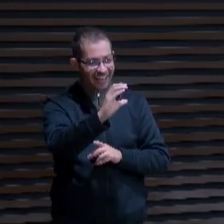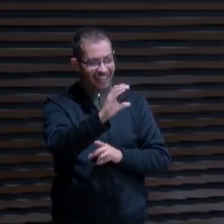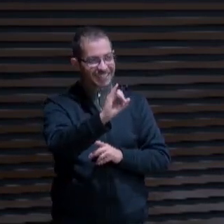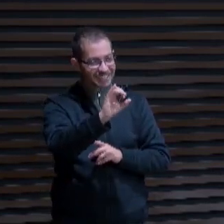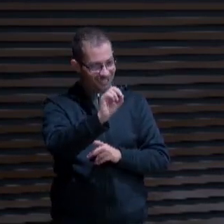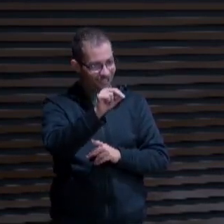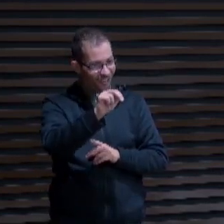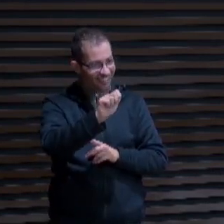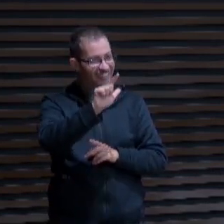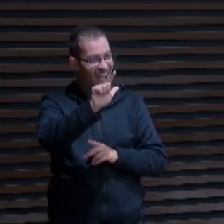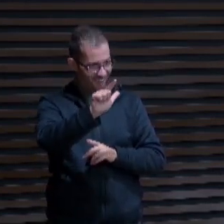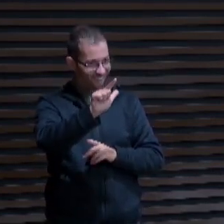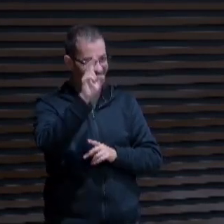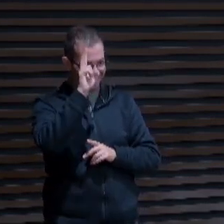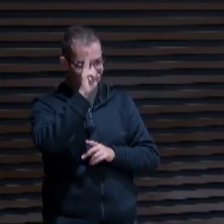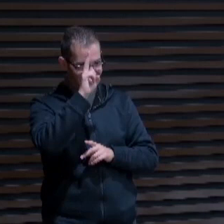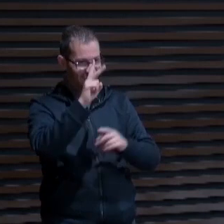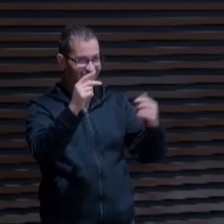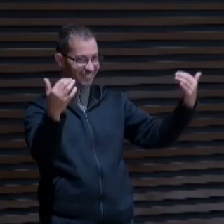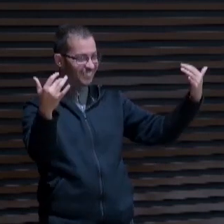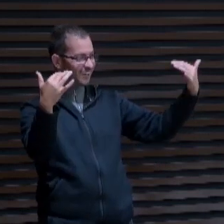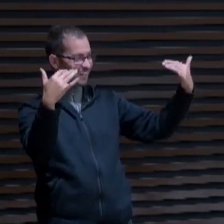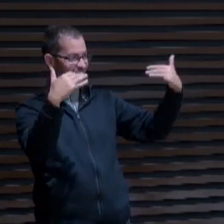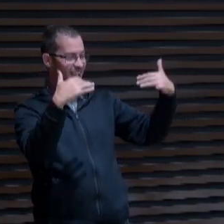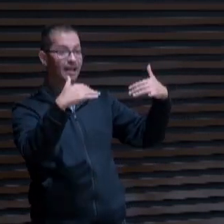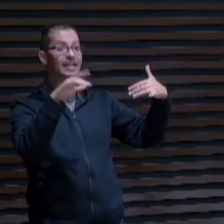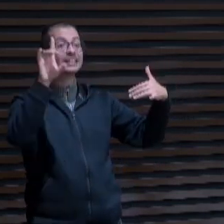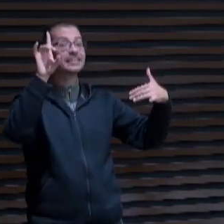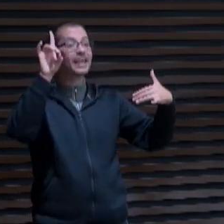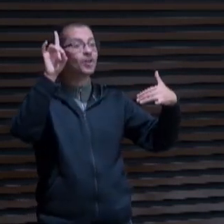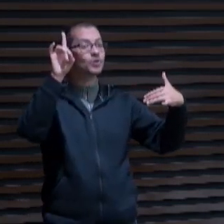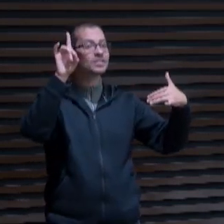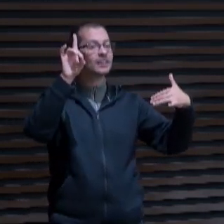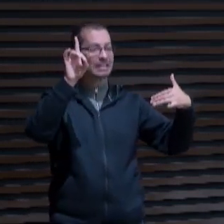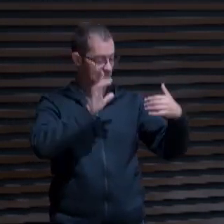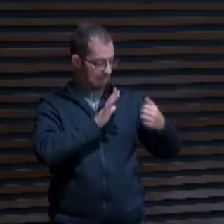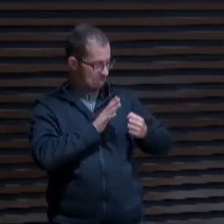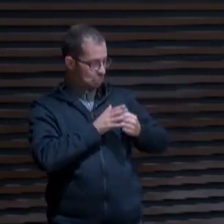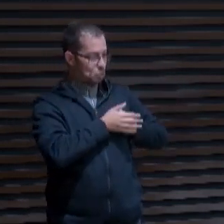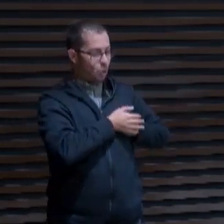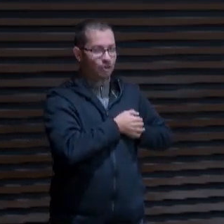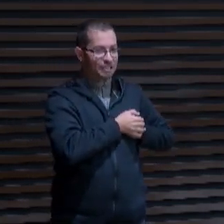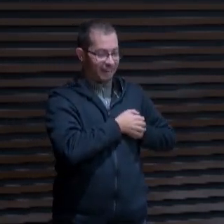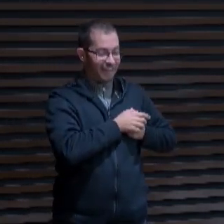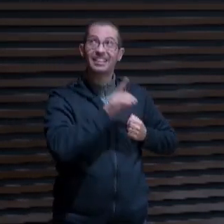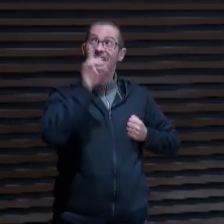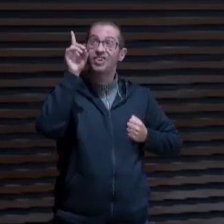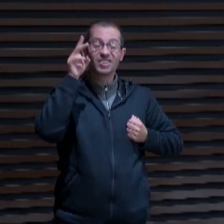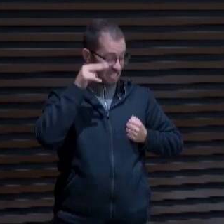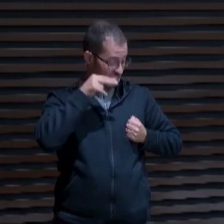Senhor. Ele conhece o nosso coração de tal maneira que ele disse na sua palavra que ele aborrece